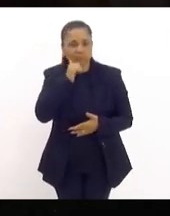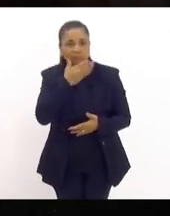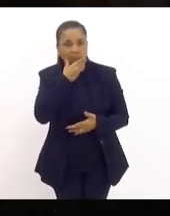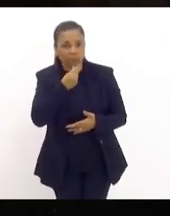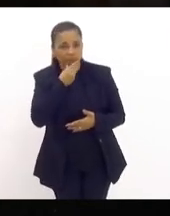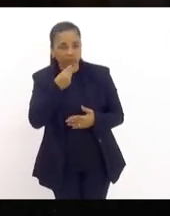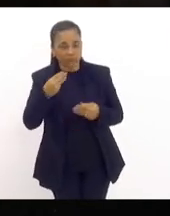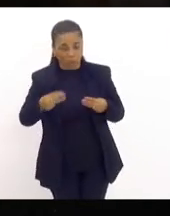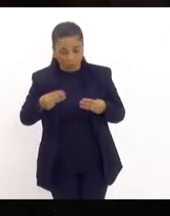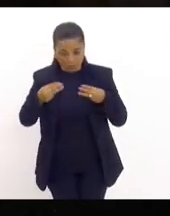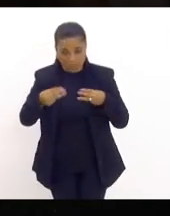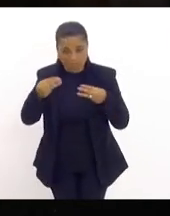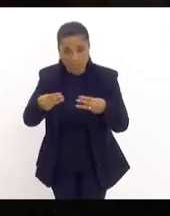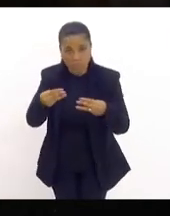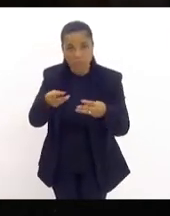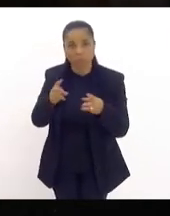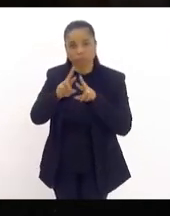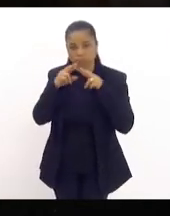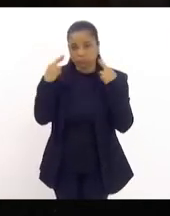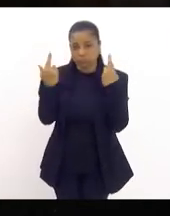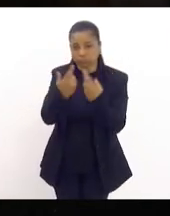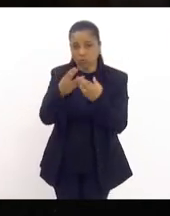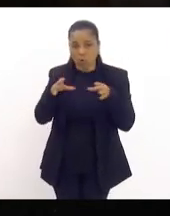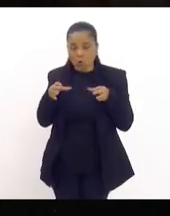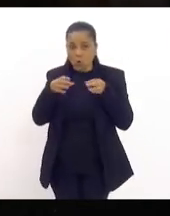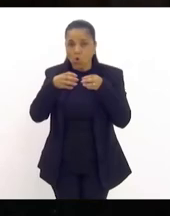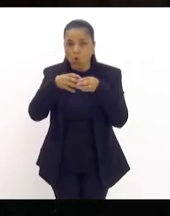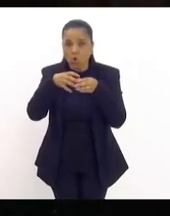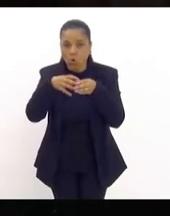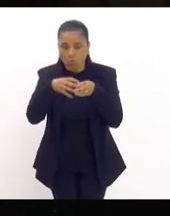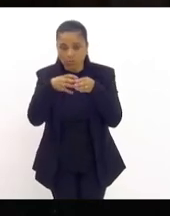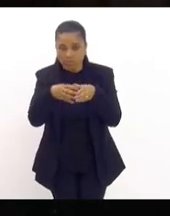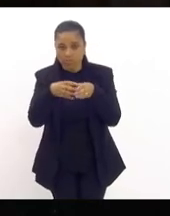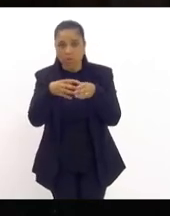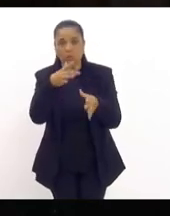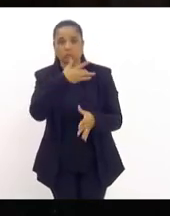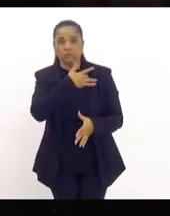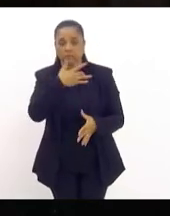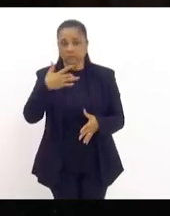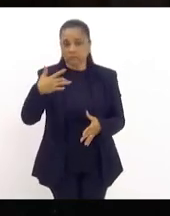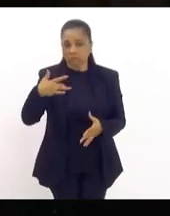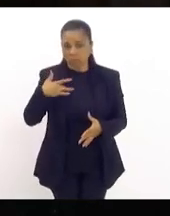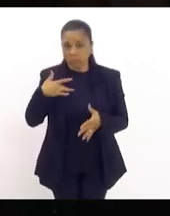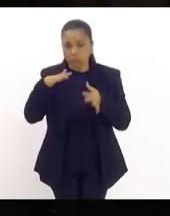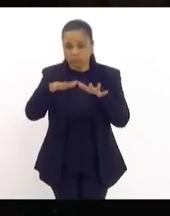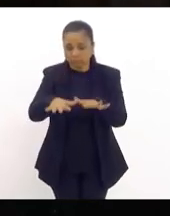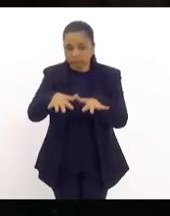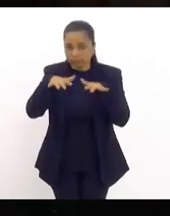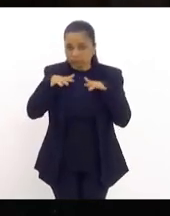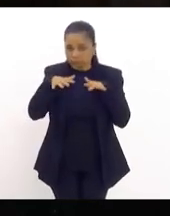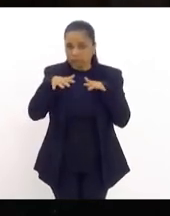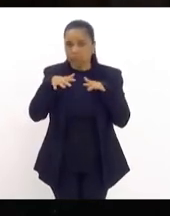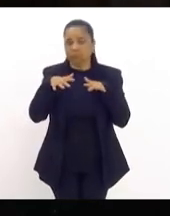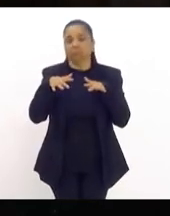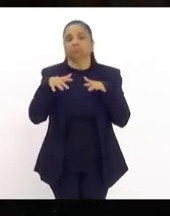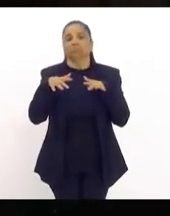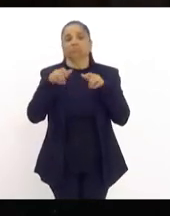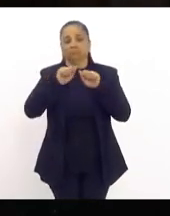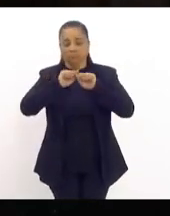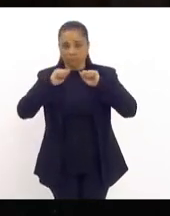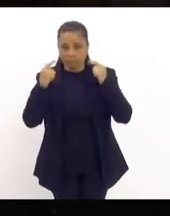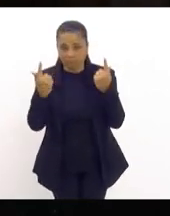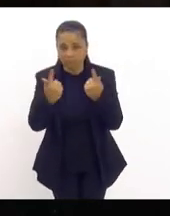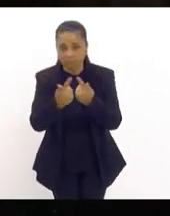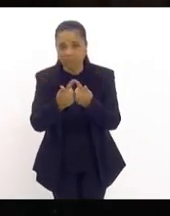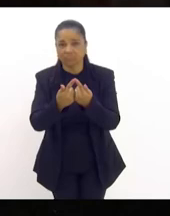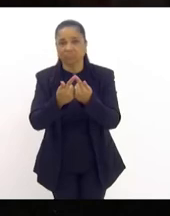Nízia, também todos os membros da Comissão de Saúde da Assembleia Legislativa, para a gente falar desse gargalo, da